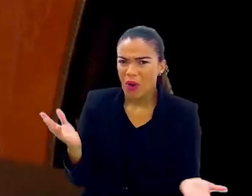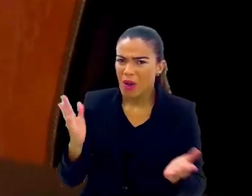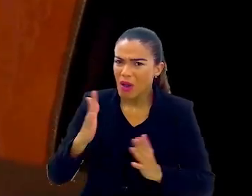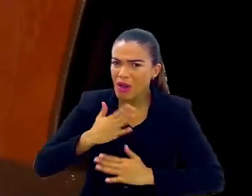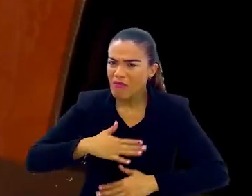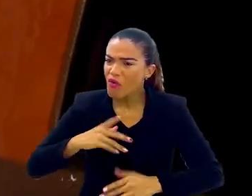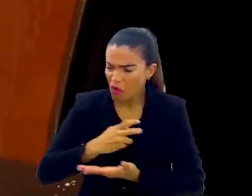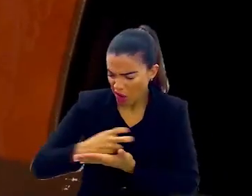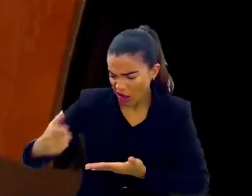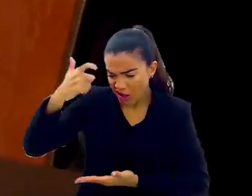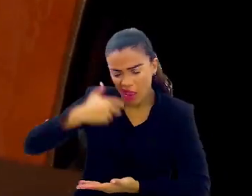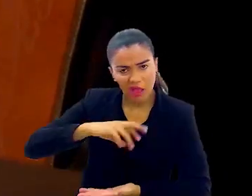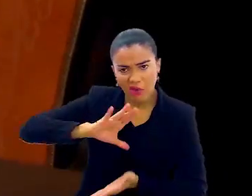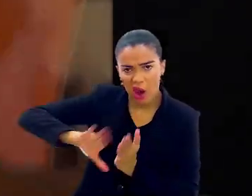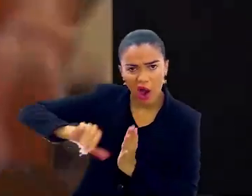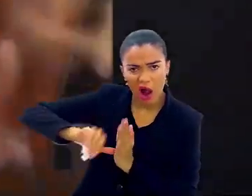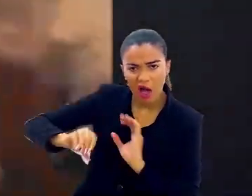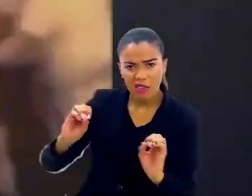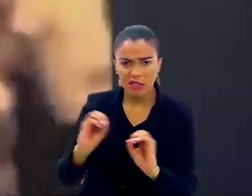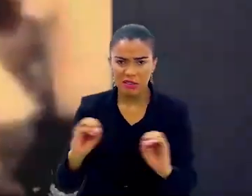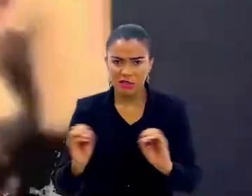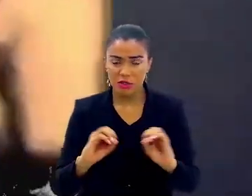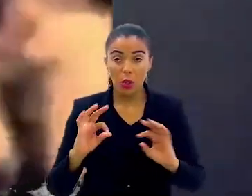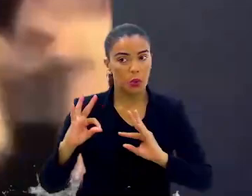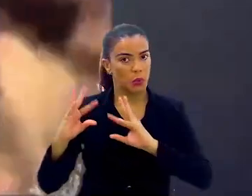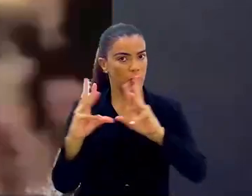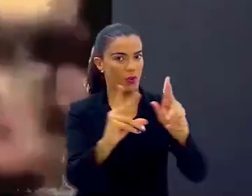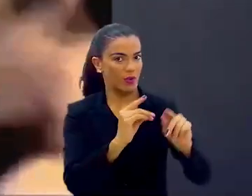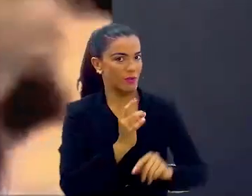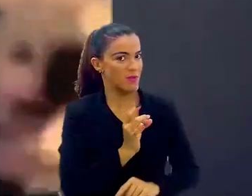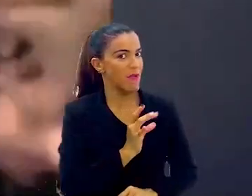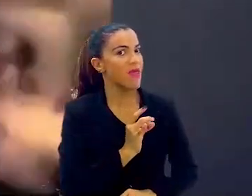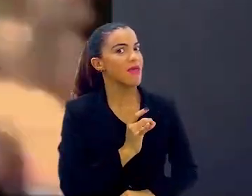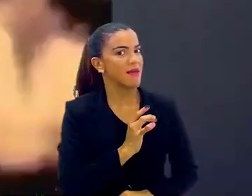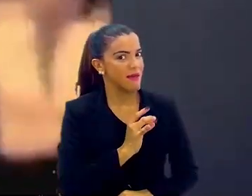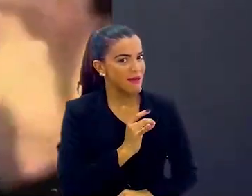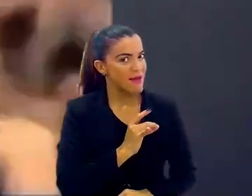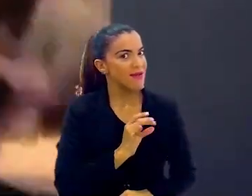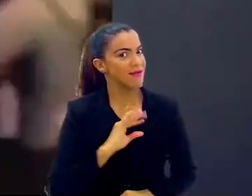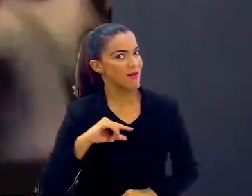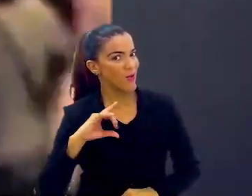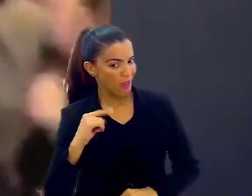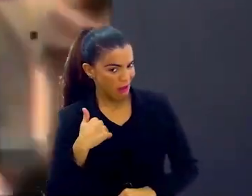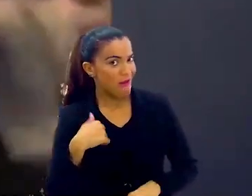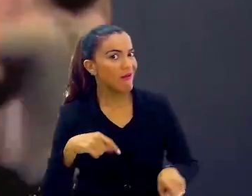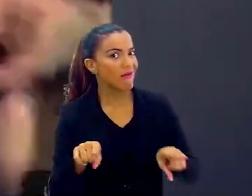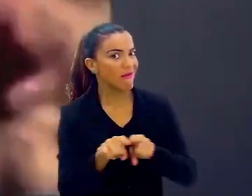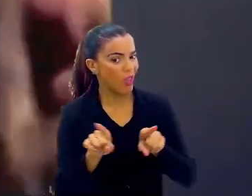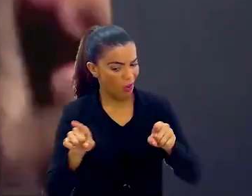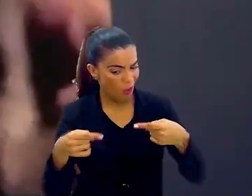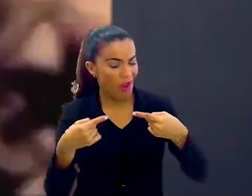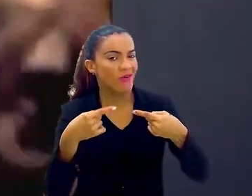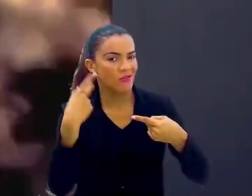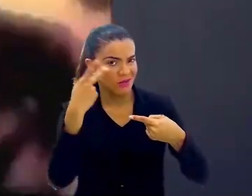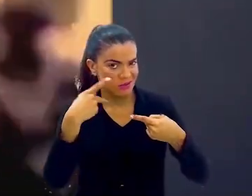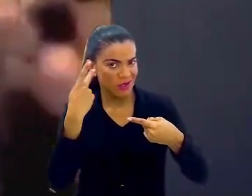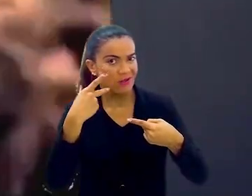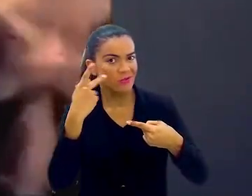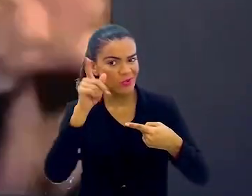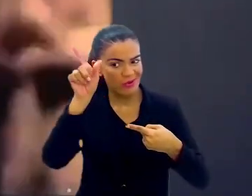Eu digo, mas vou ser caçado de quê? Eu não sou nada. Não, todo mundo tinha medo, né? Todo mundo tinha medo. Eu mesmo era